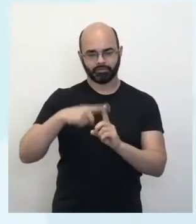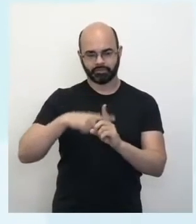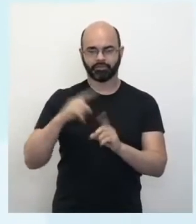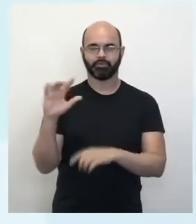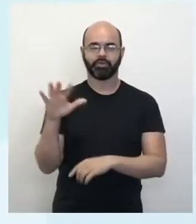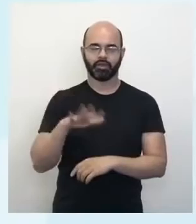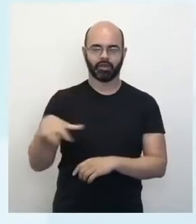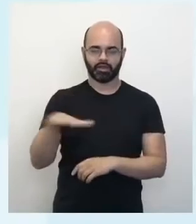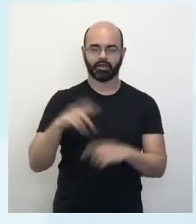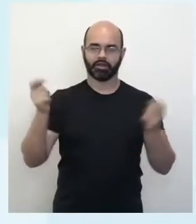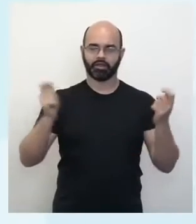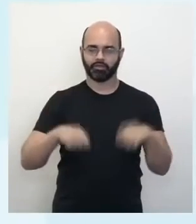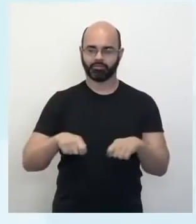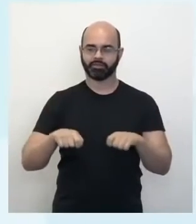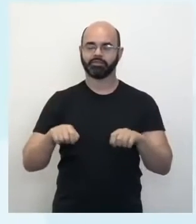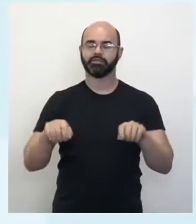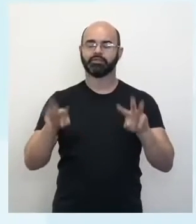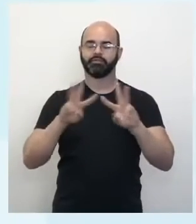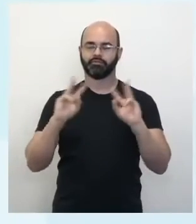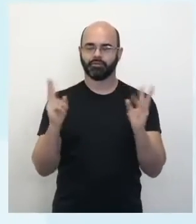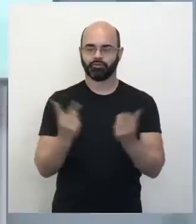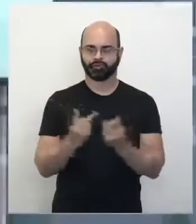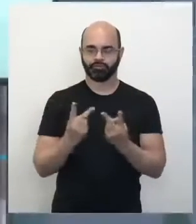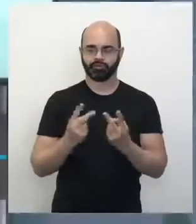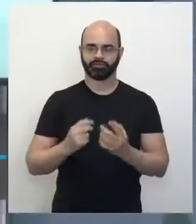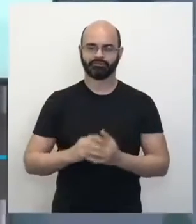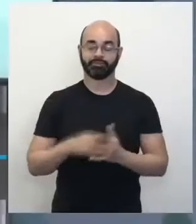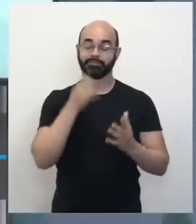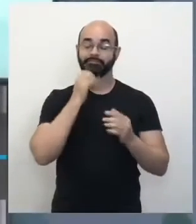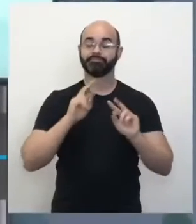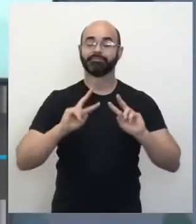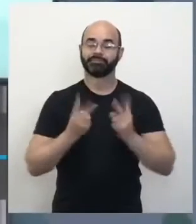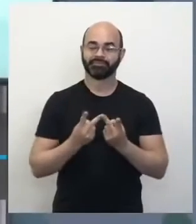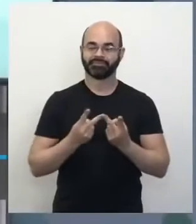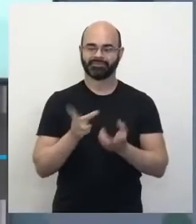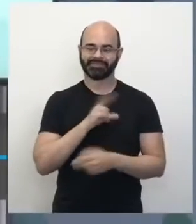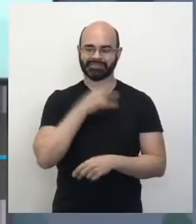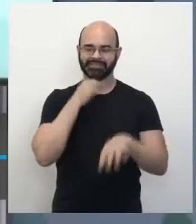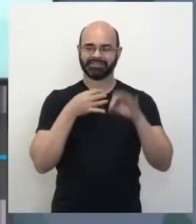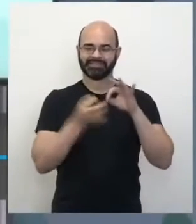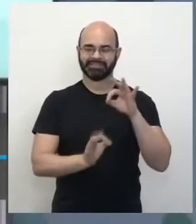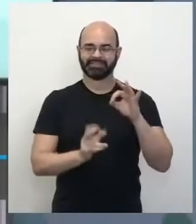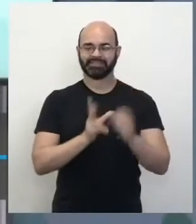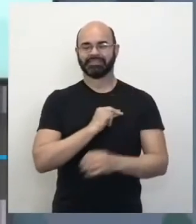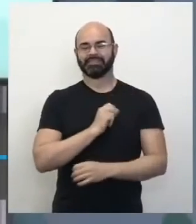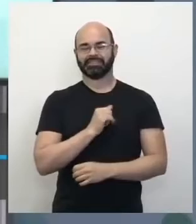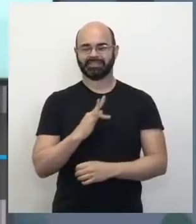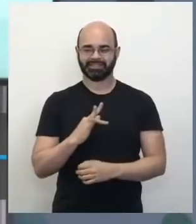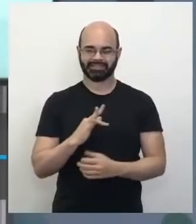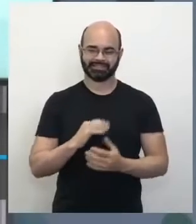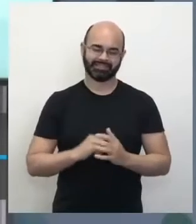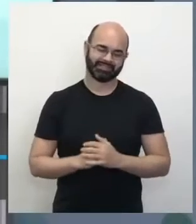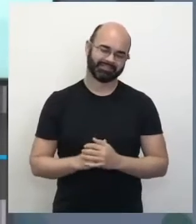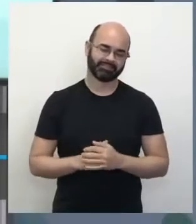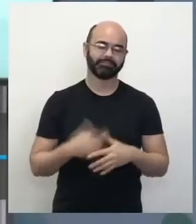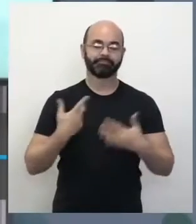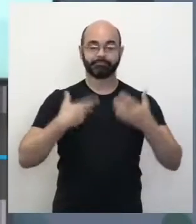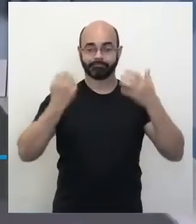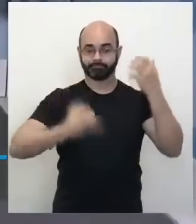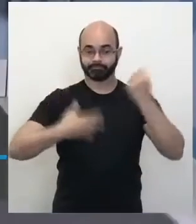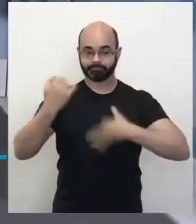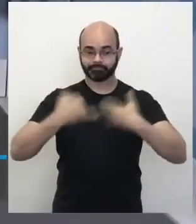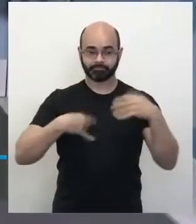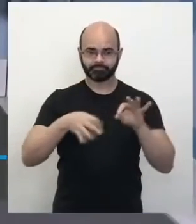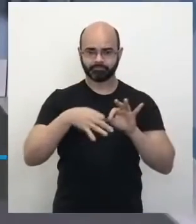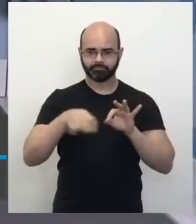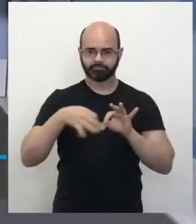área, capacidade e volume. Até cansei de falar, bastante coisa, né? Como a gente está falando sobre contar e medir,